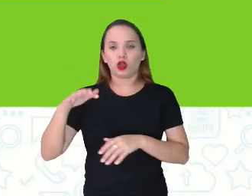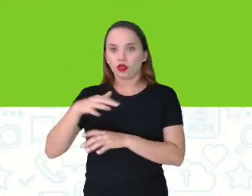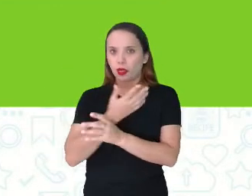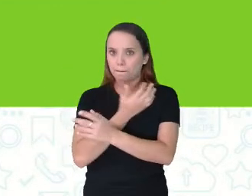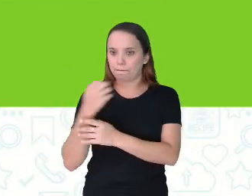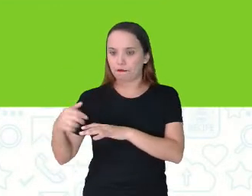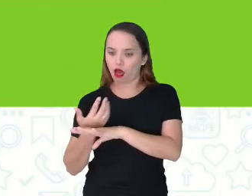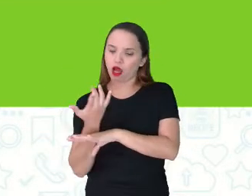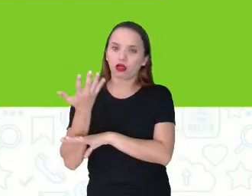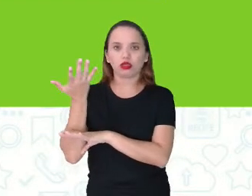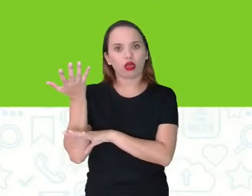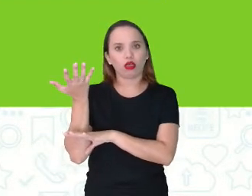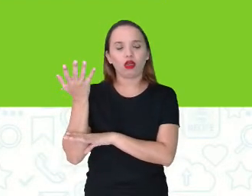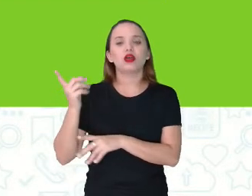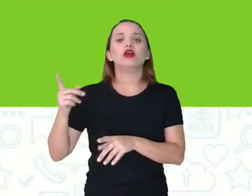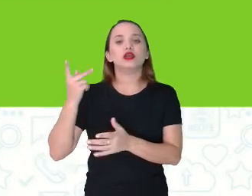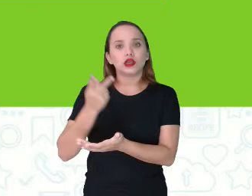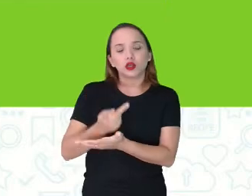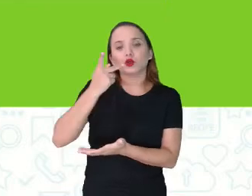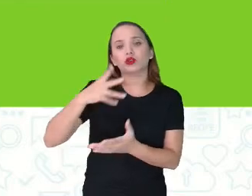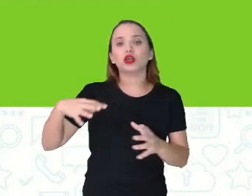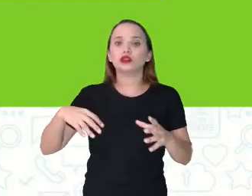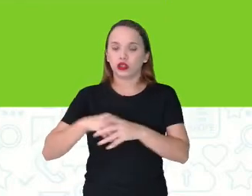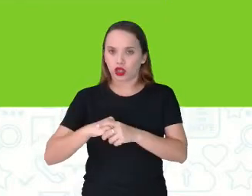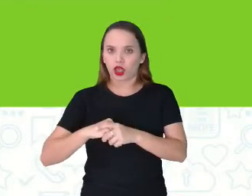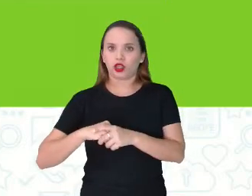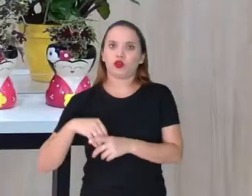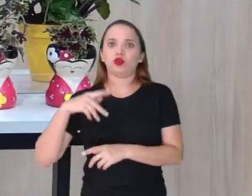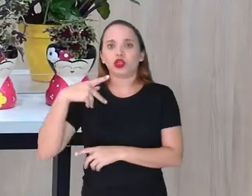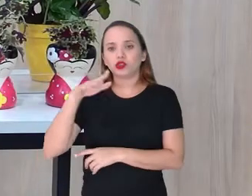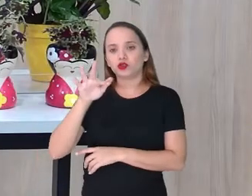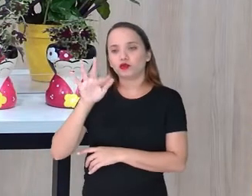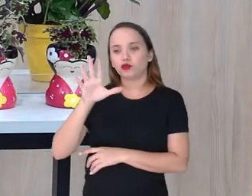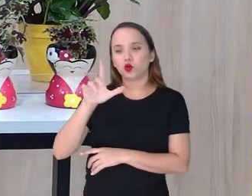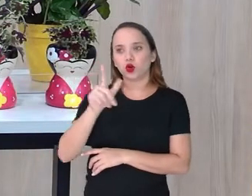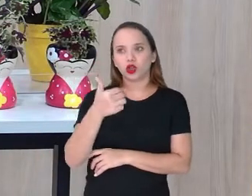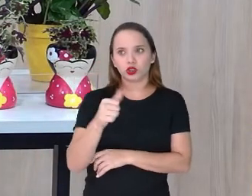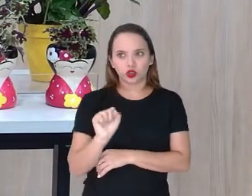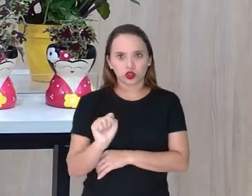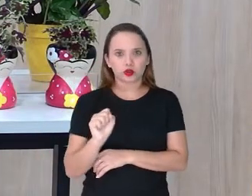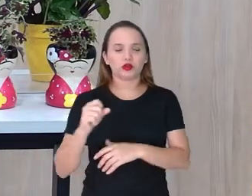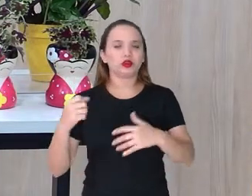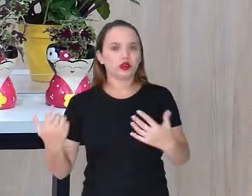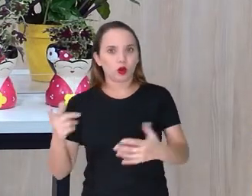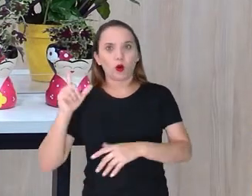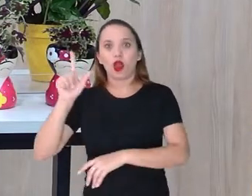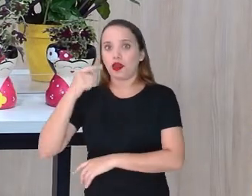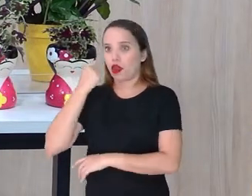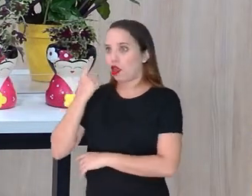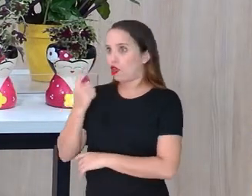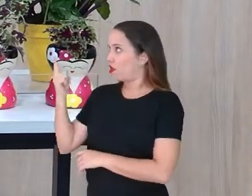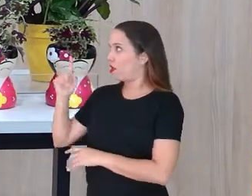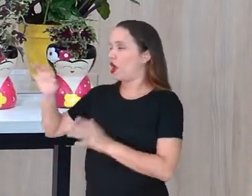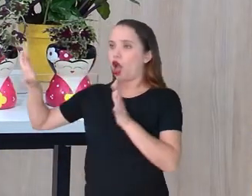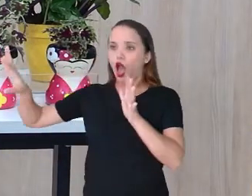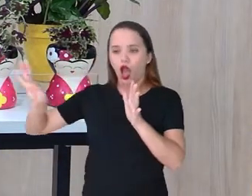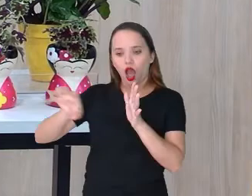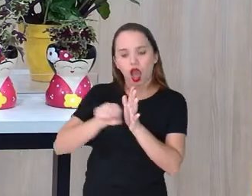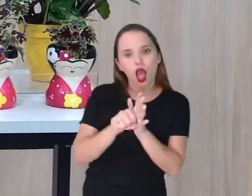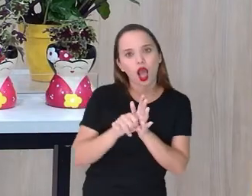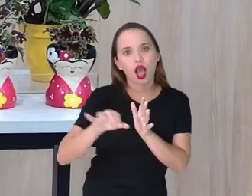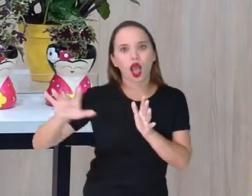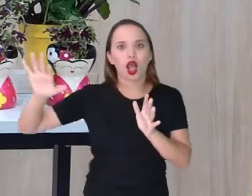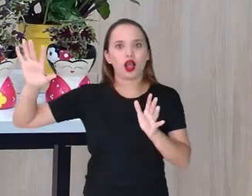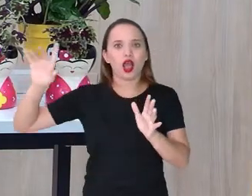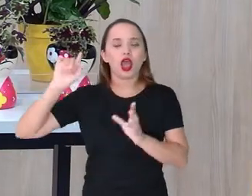plantas e ocorrem nos cloroplastos das folhas. Então, as clorofilas é o que dá a cor verde, né, às